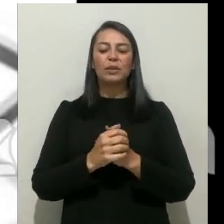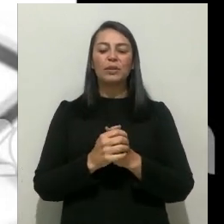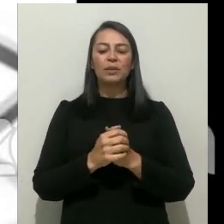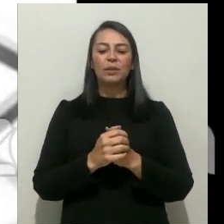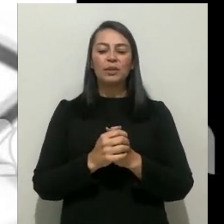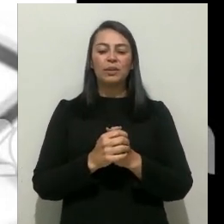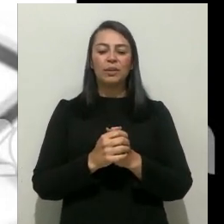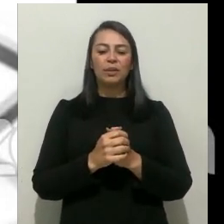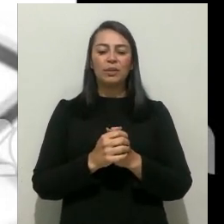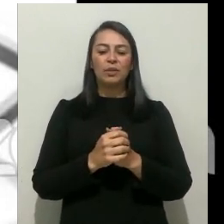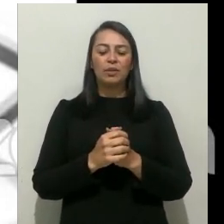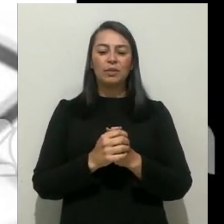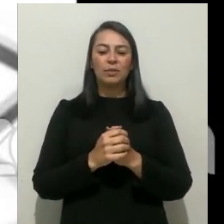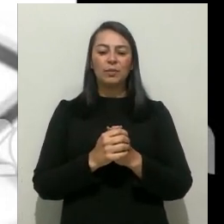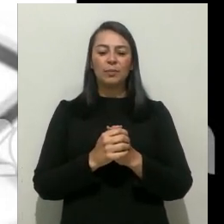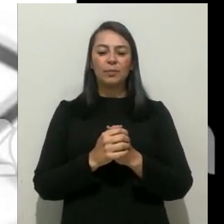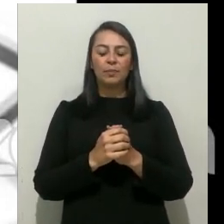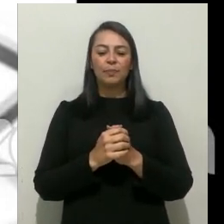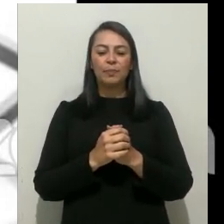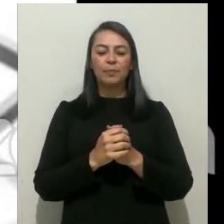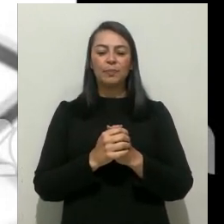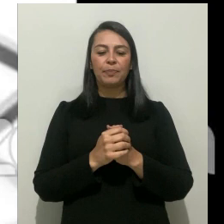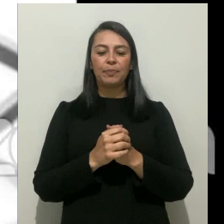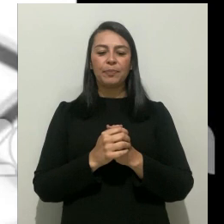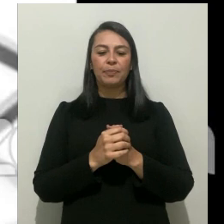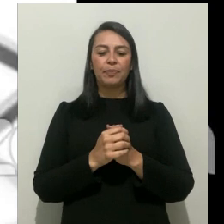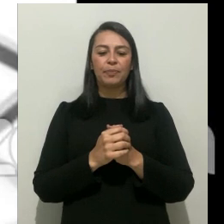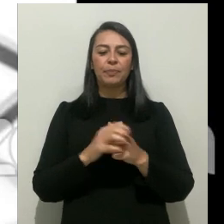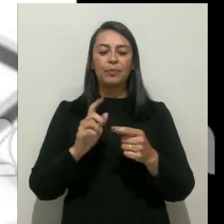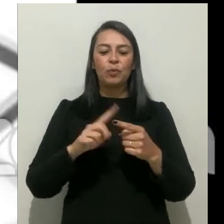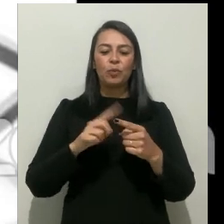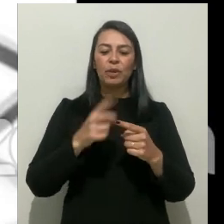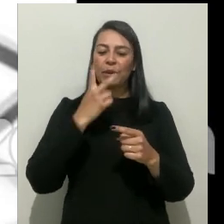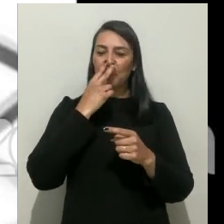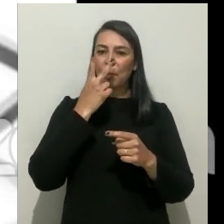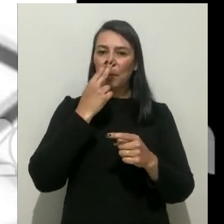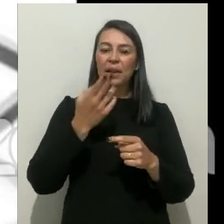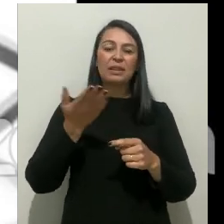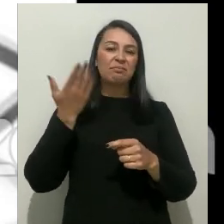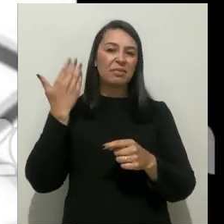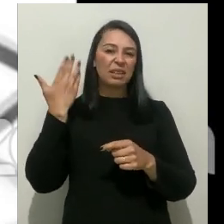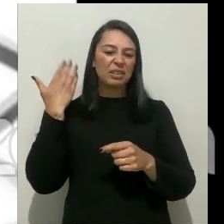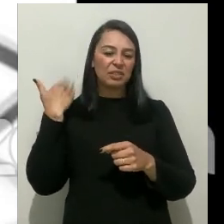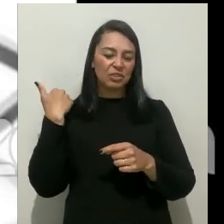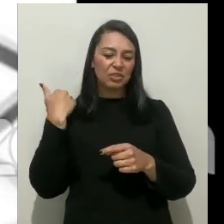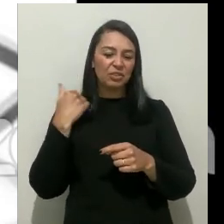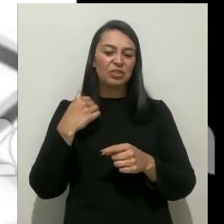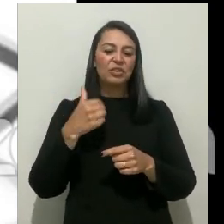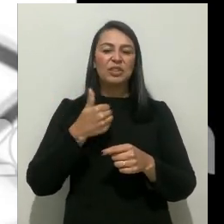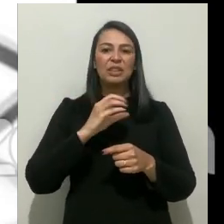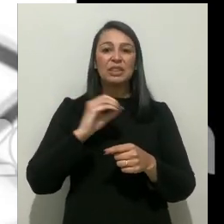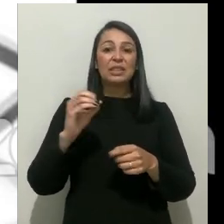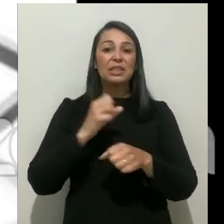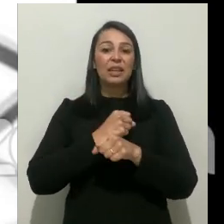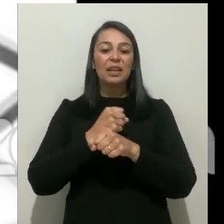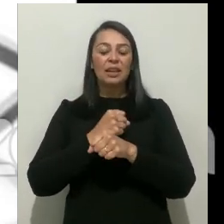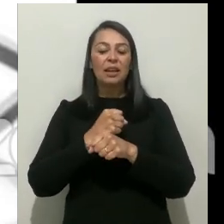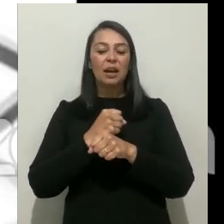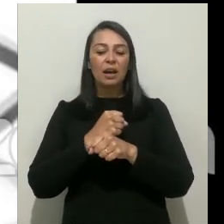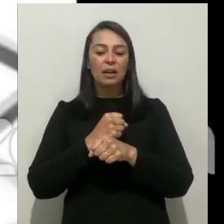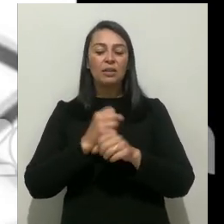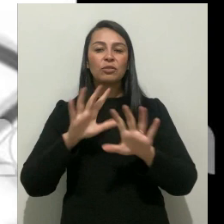né? Como que essa estátua, que parece que é tão antiga, né, daqui a pouco está com 100 anos de projeto, ela